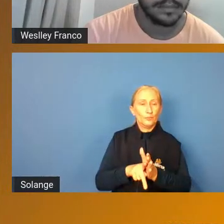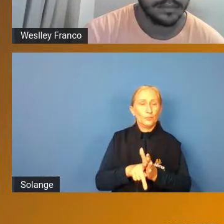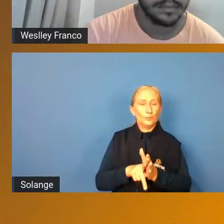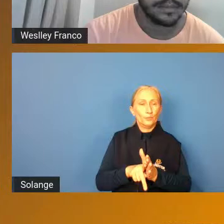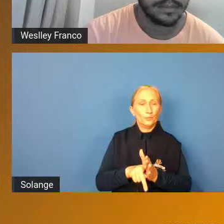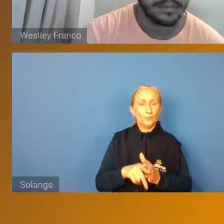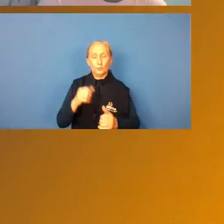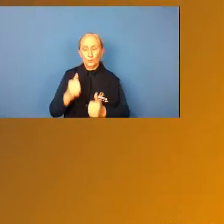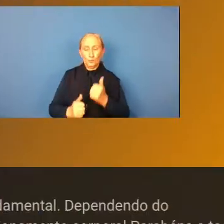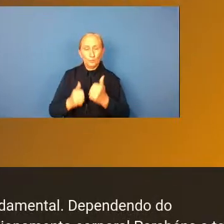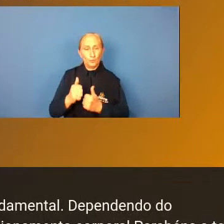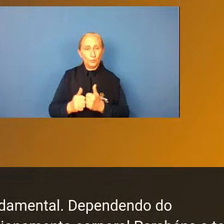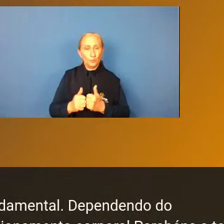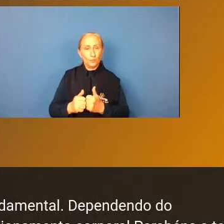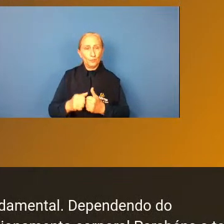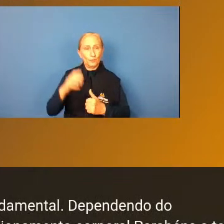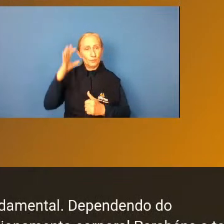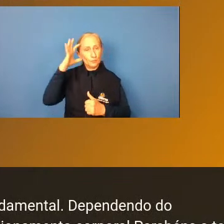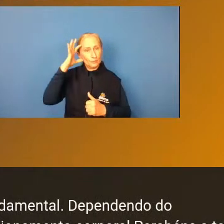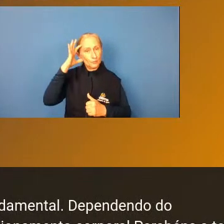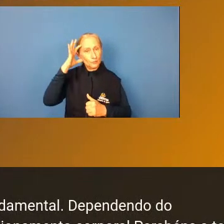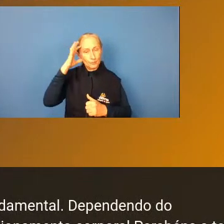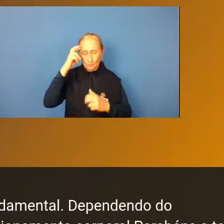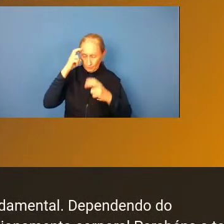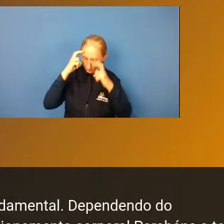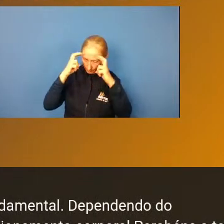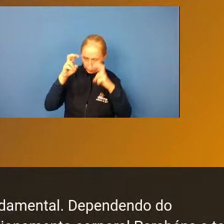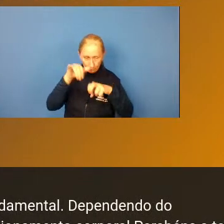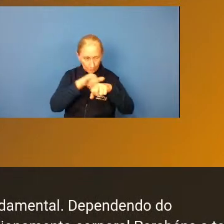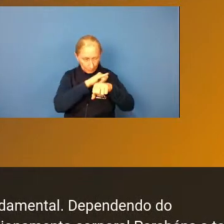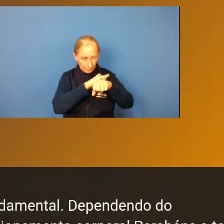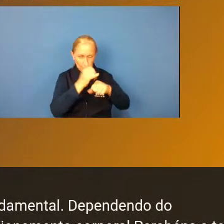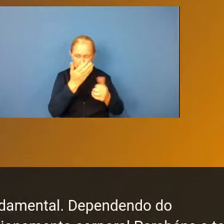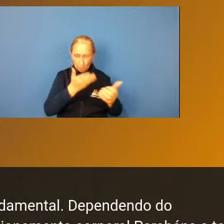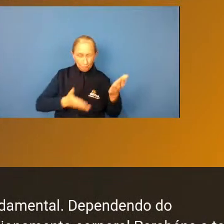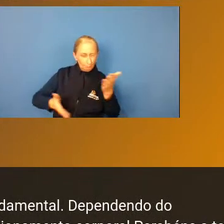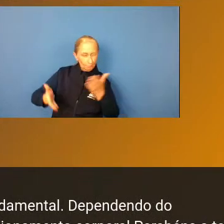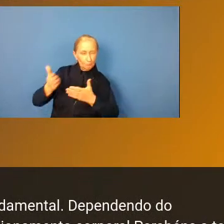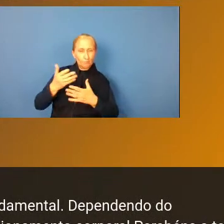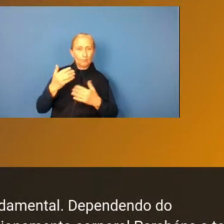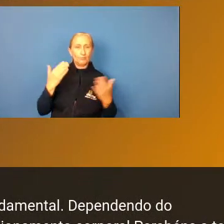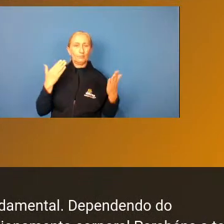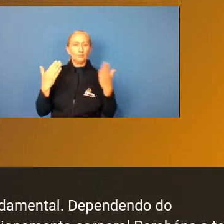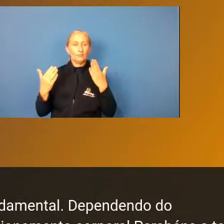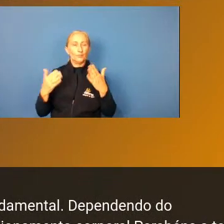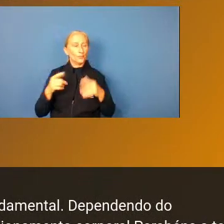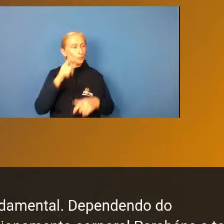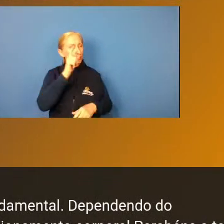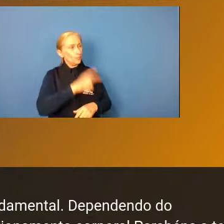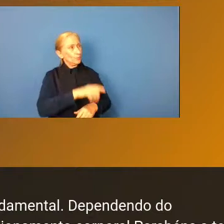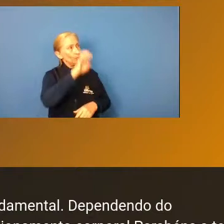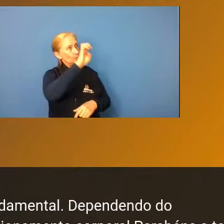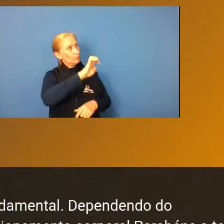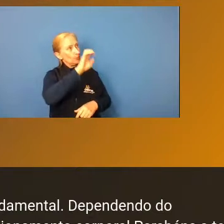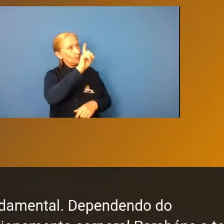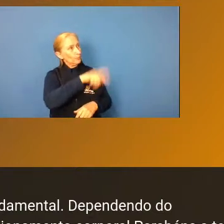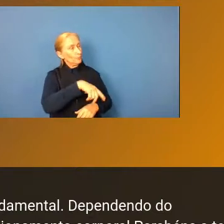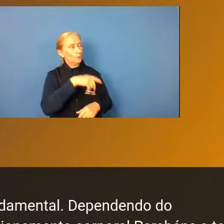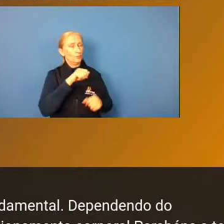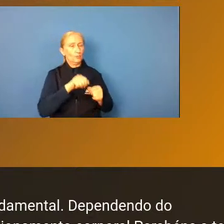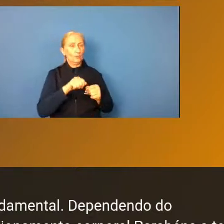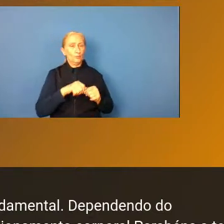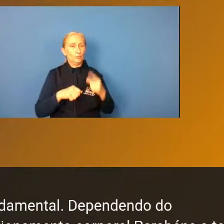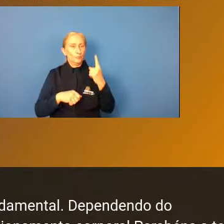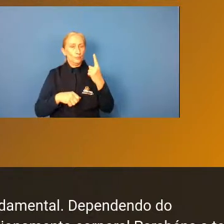jogar com a cabeça inteligência no caso né a gente vai comparar um jogador europeu né que faz